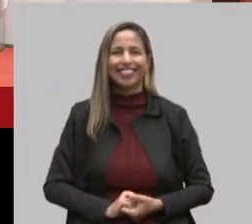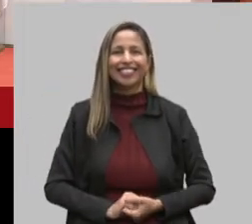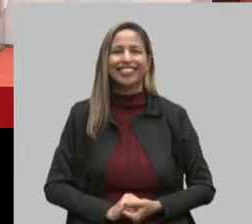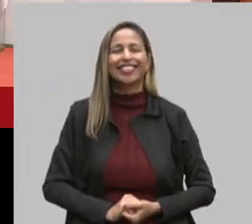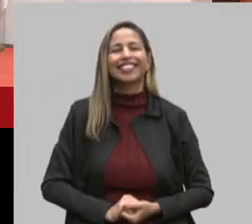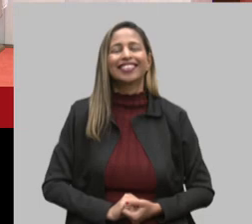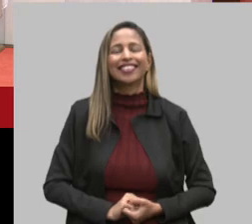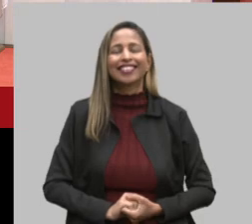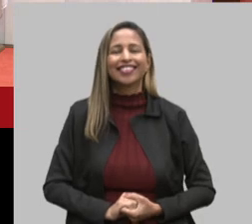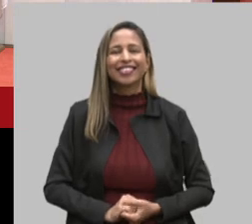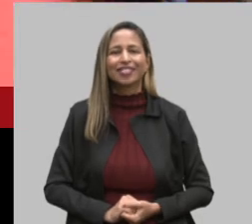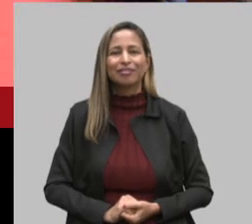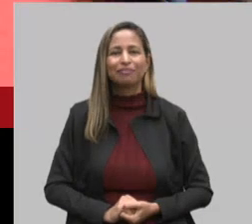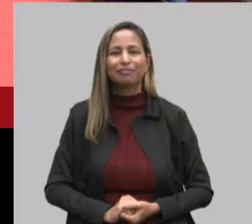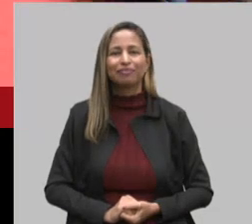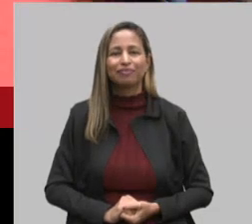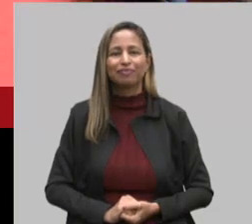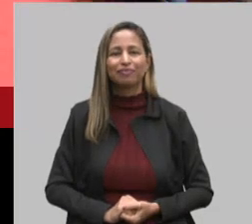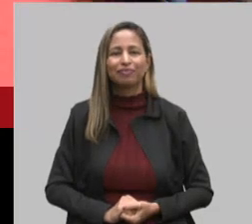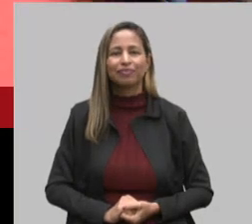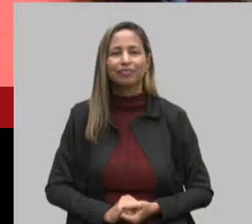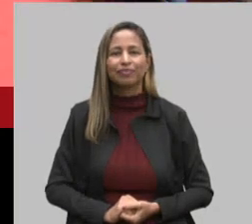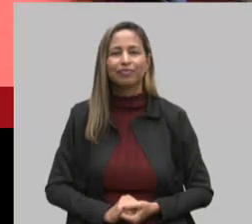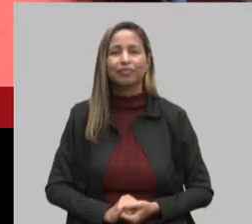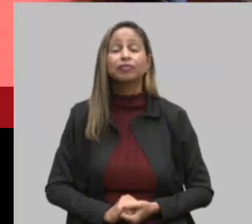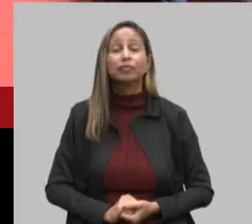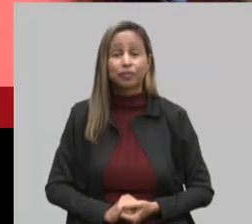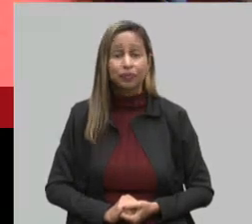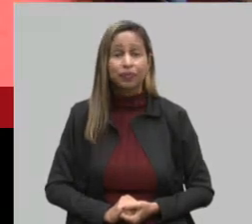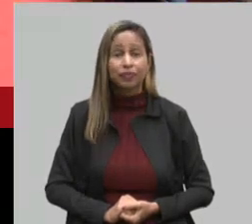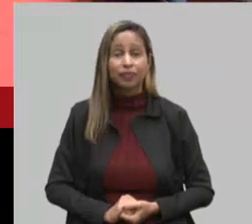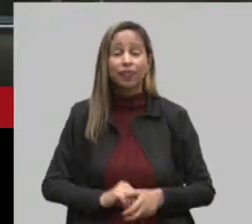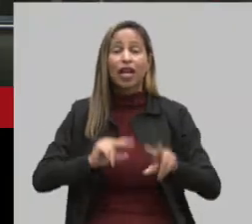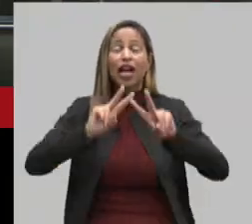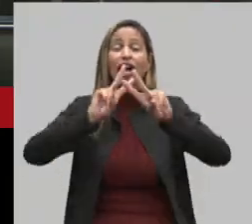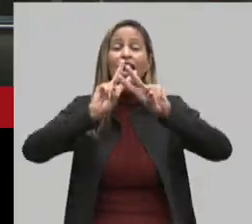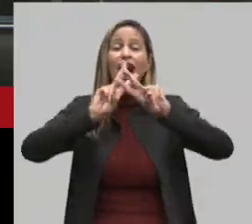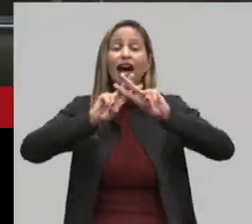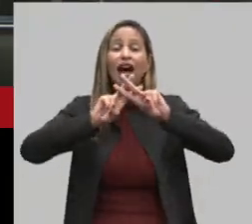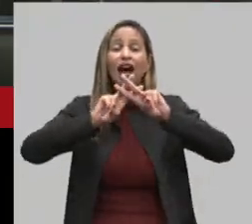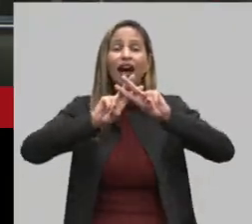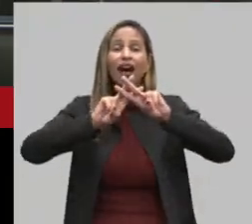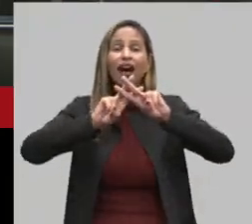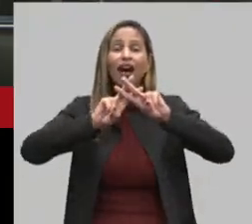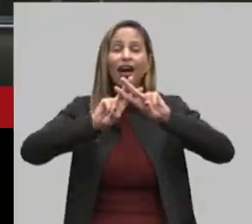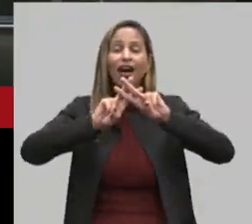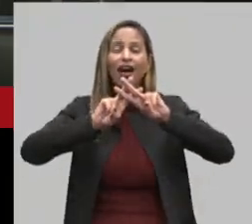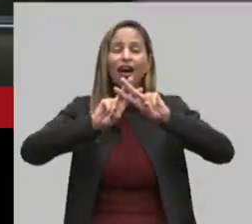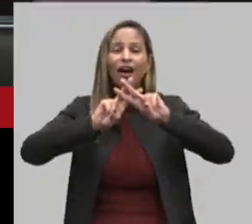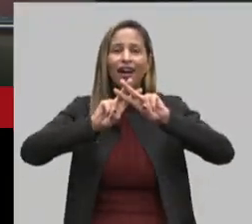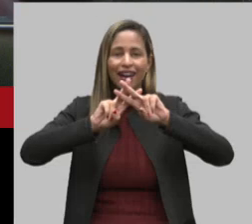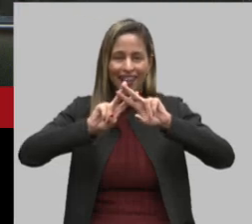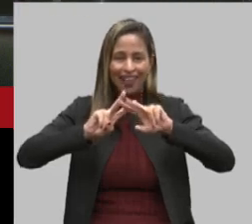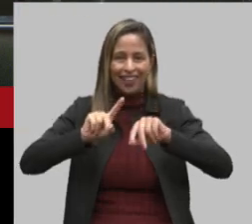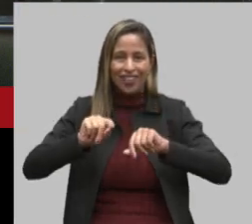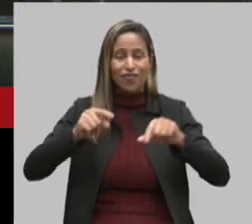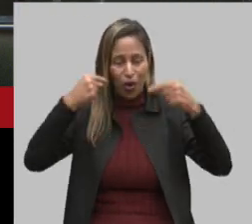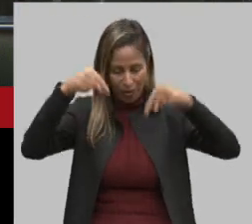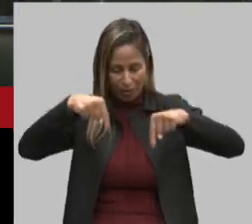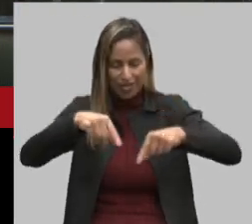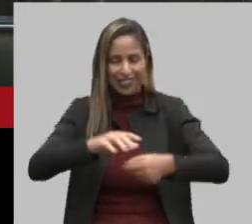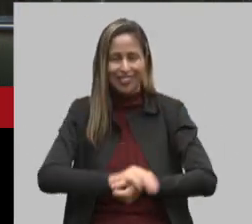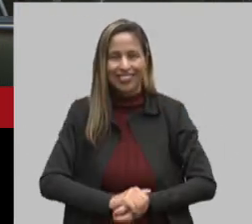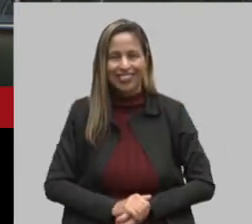jovem e todo mundo vai ser com essa hashtag mais jovens na política não é isso vamos pegar a nossa aqui e vamos descer Pode